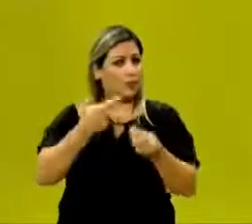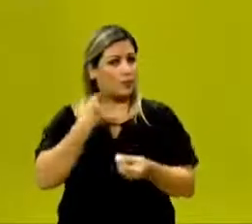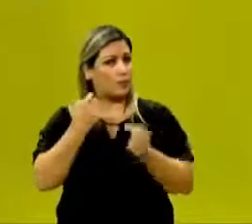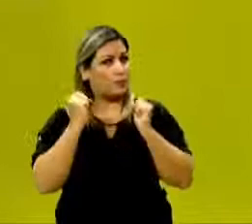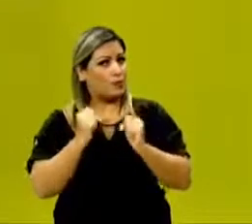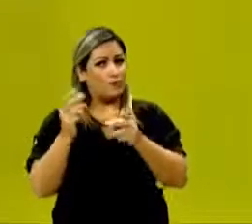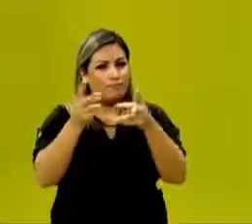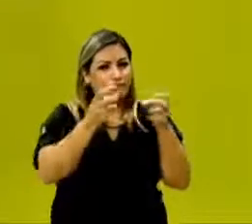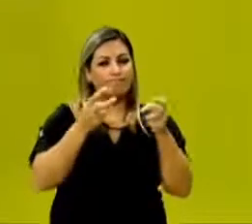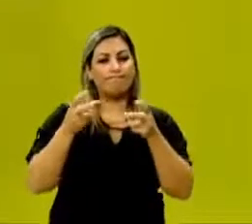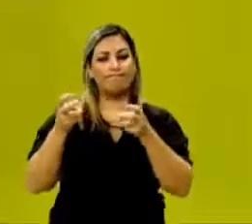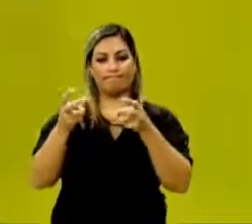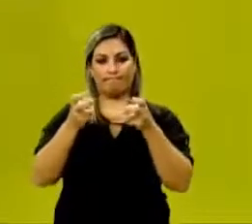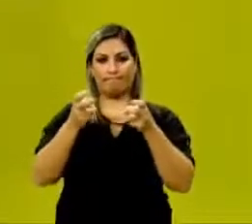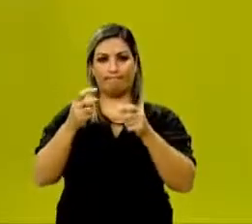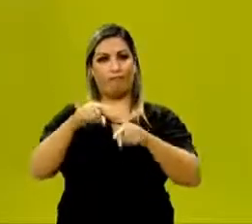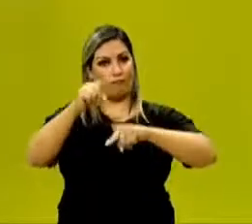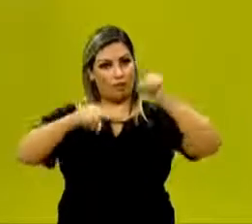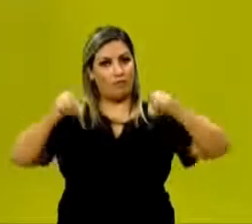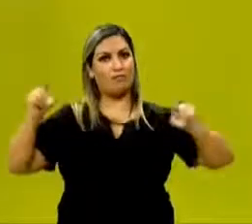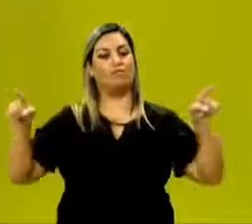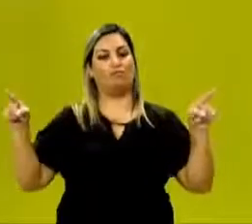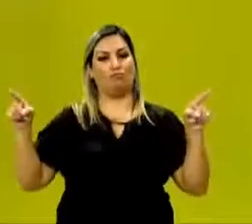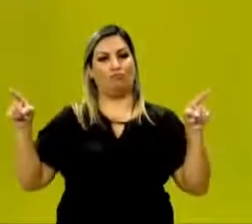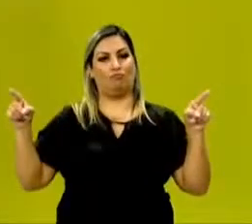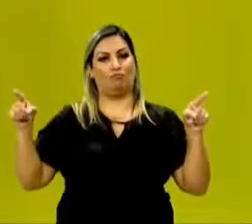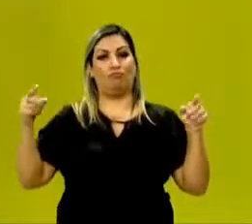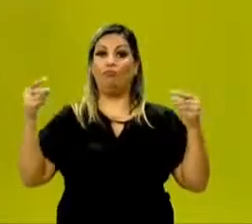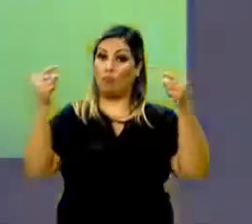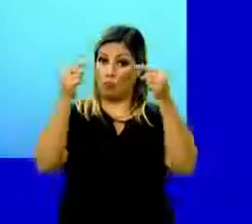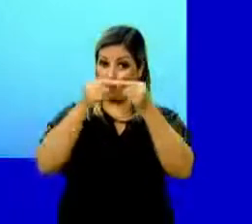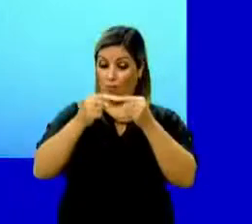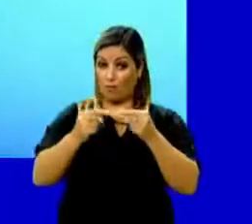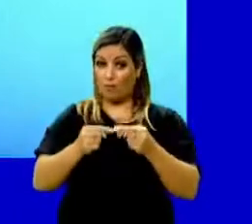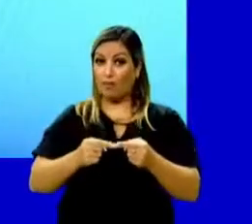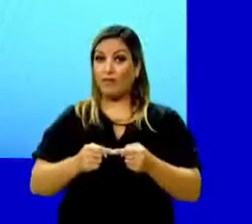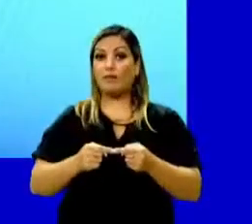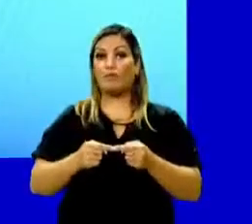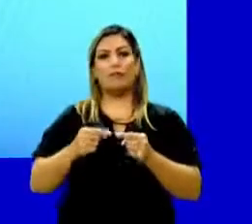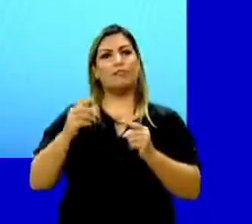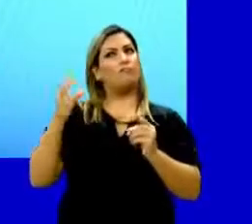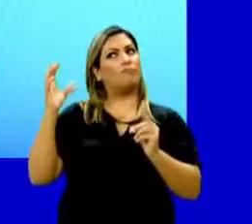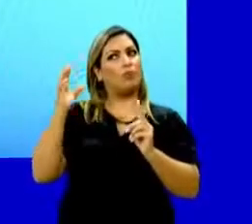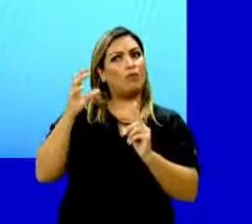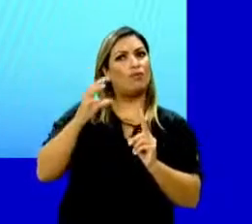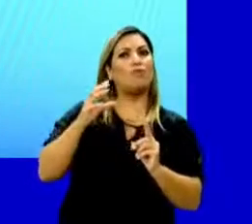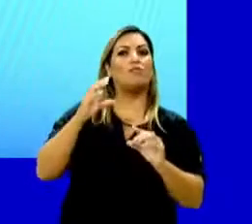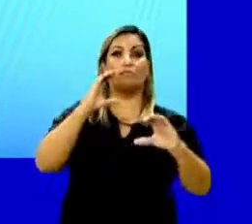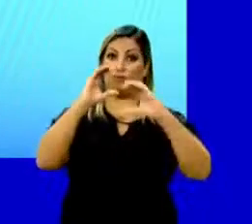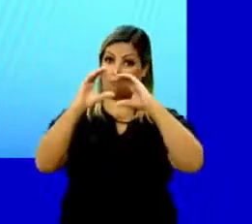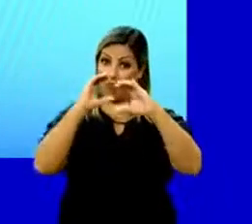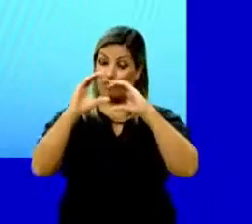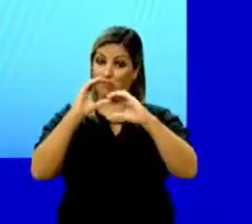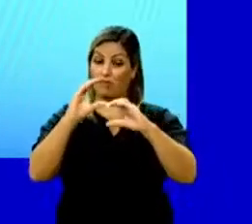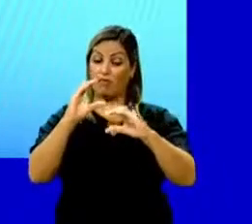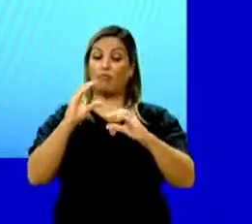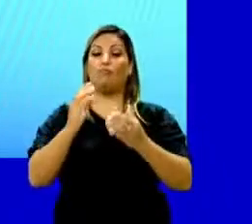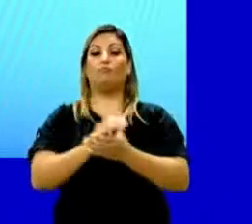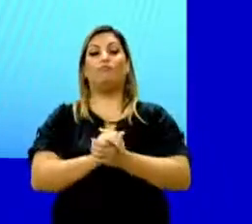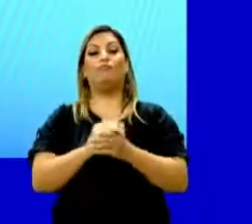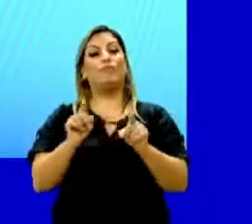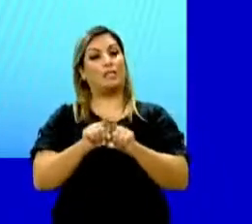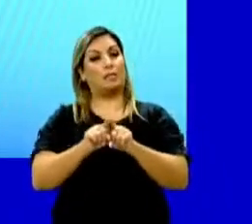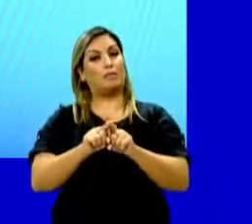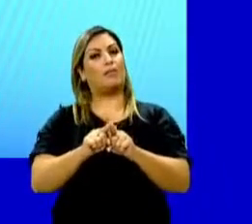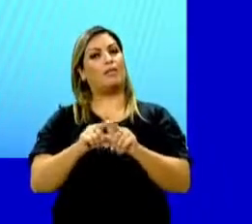podemos perceber essa variação? Ela é de acordo com a intenção comunicativa e as